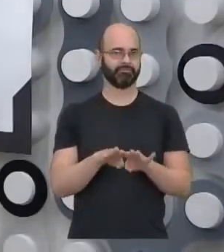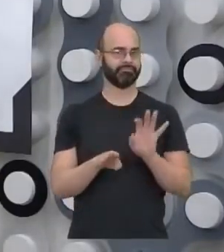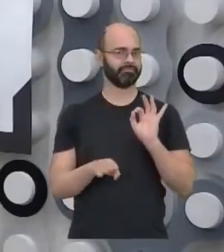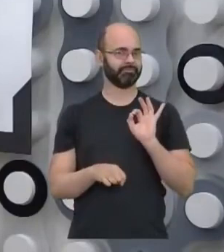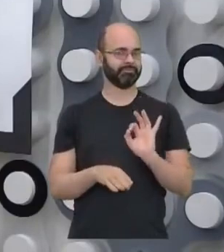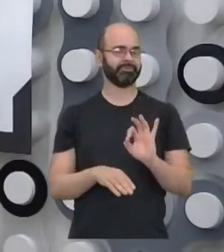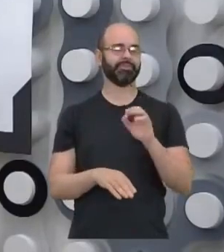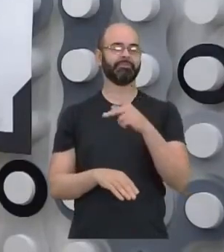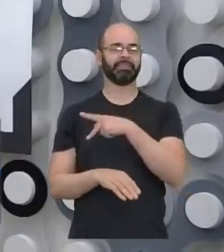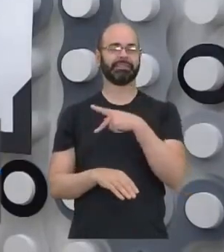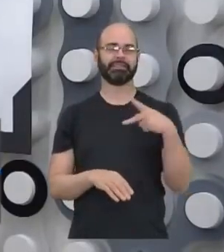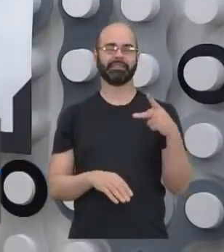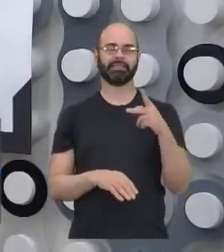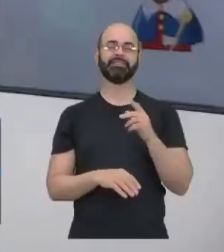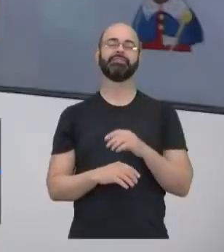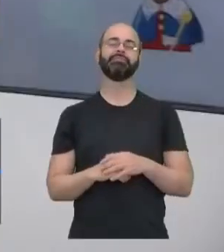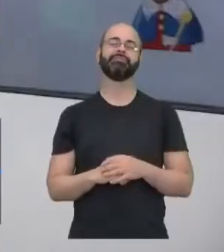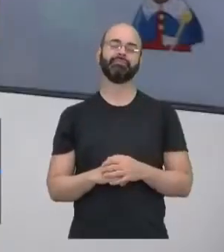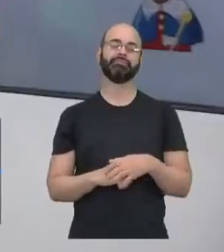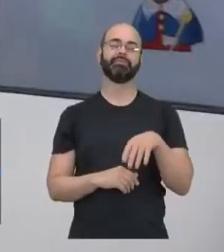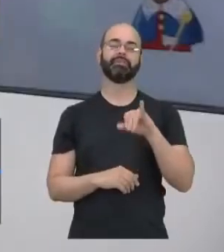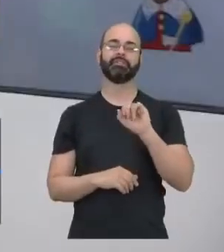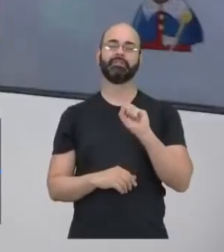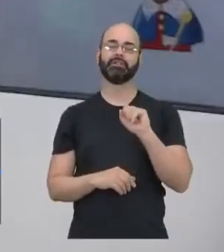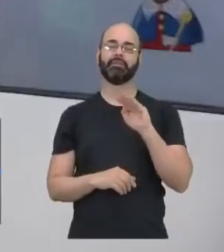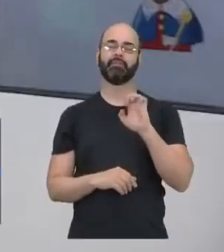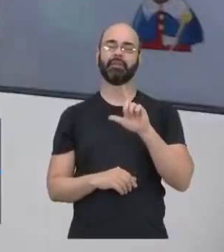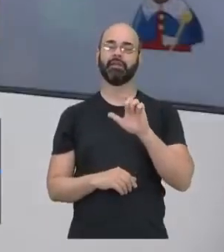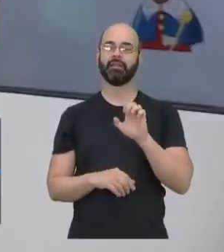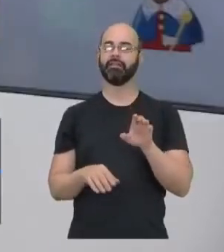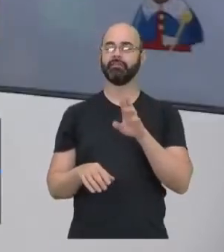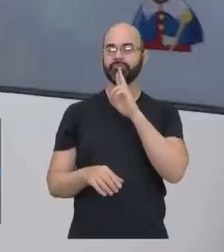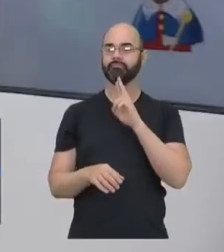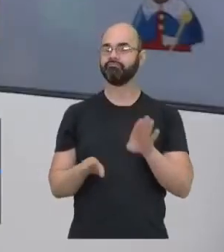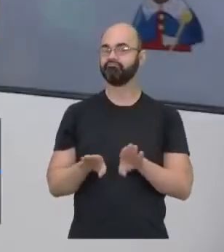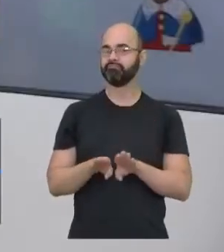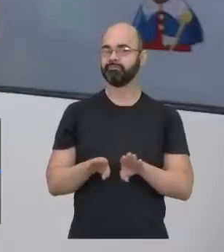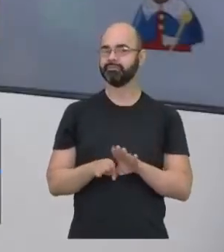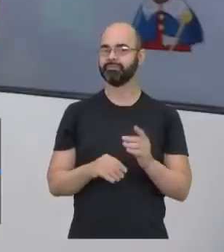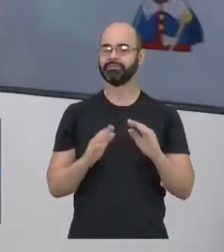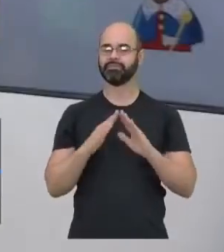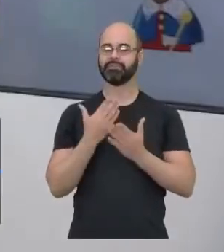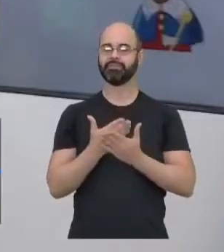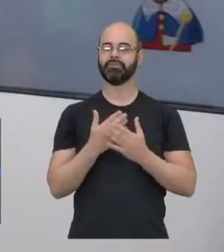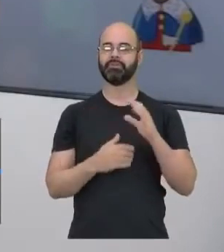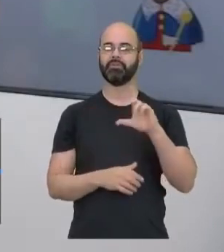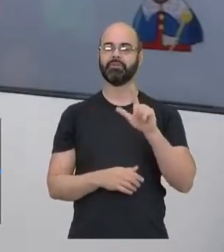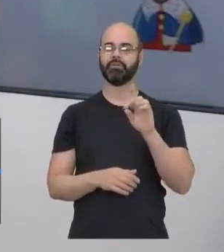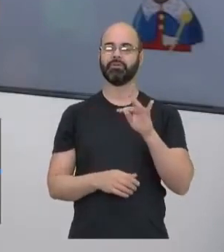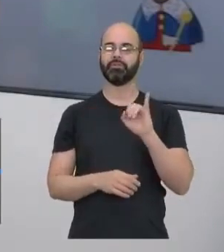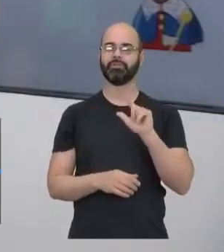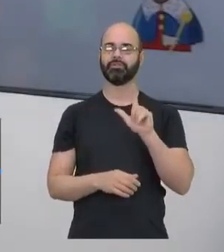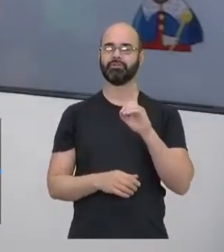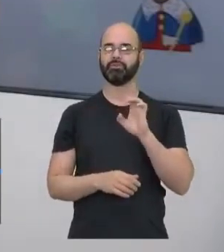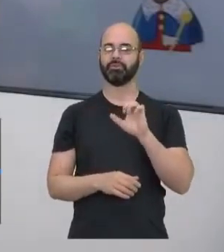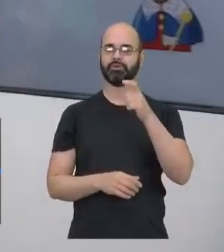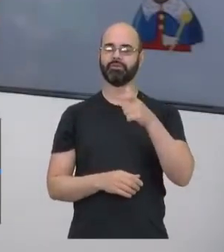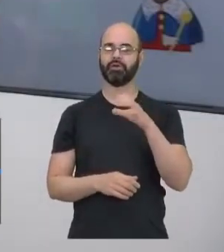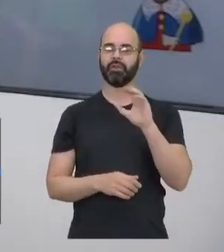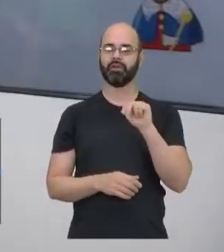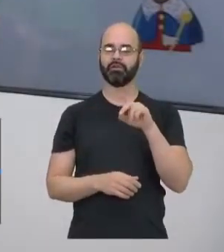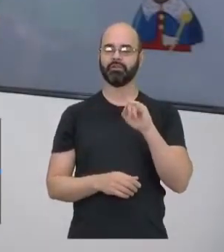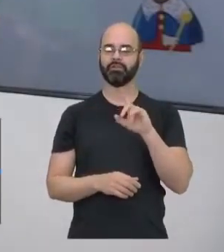o presidente. Olha só, a Isabelle e a Chiara também falaram presidente da Escola Clotilde de Castro Barreira, de Cândido